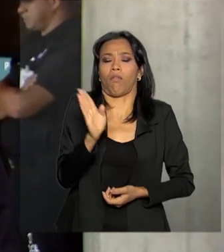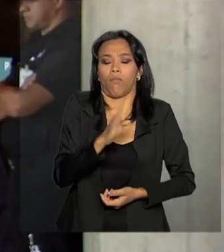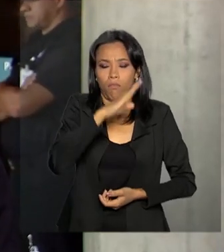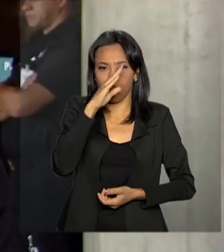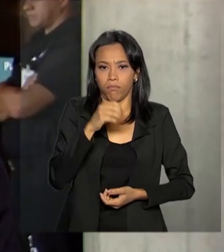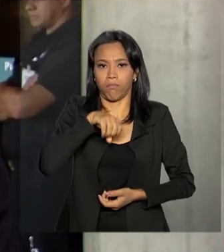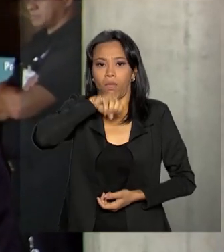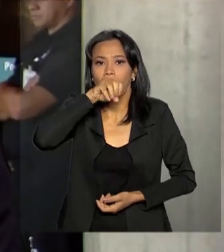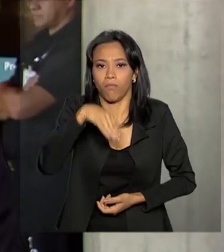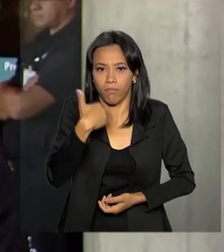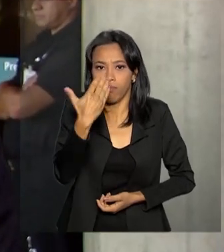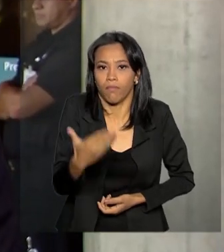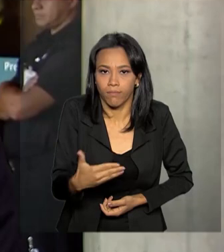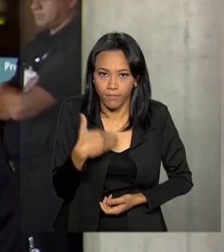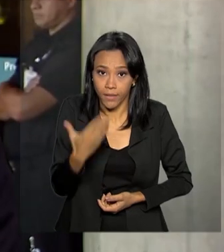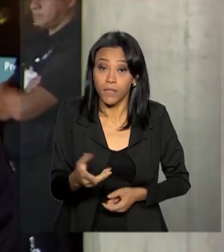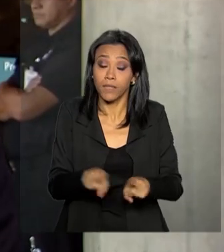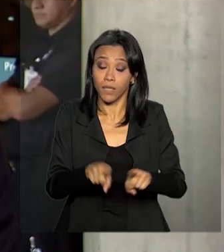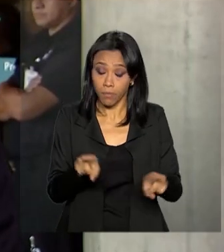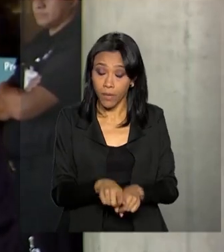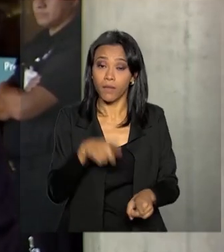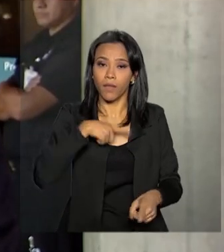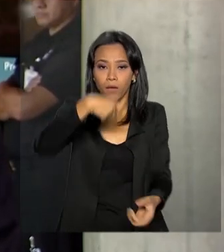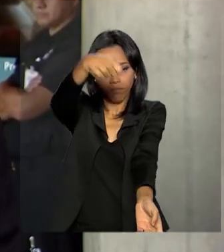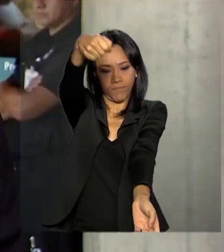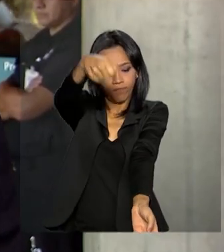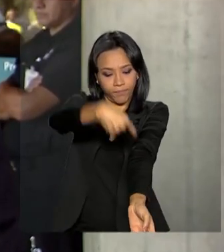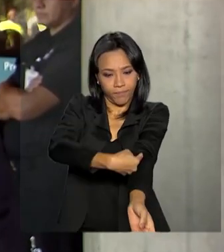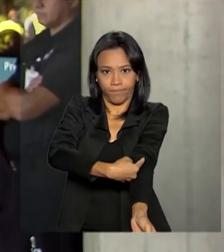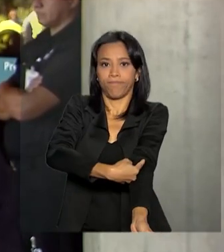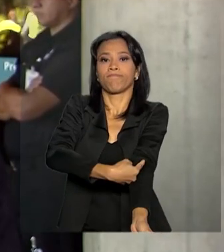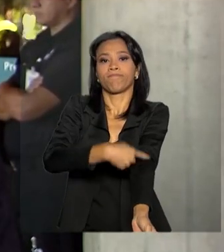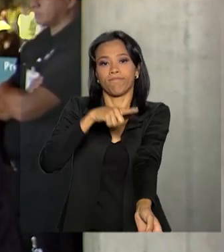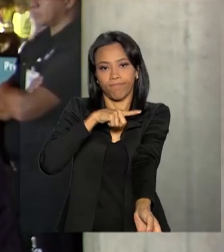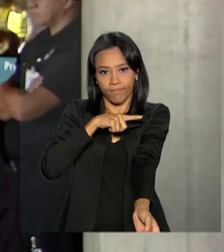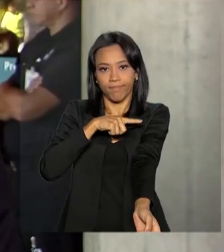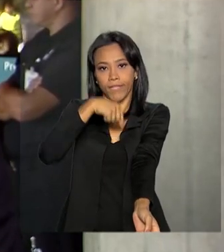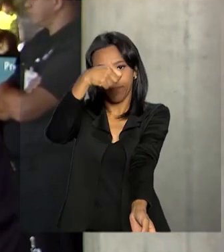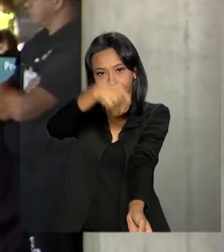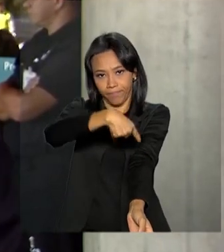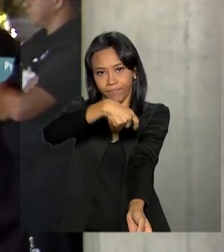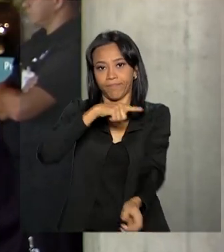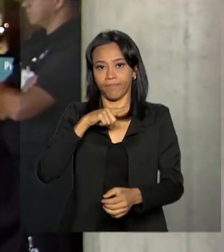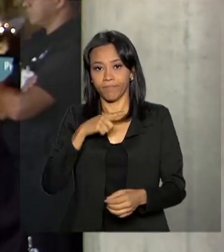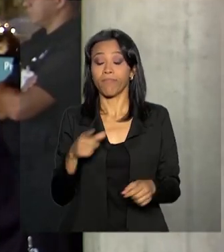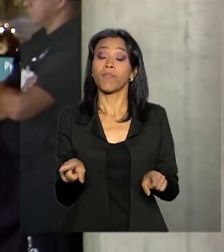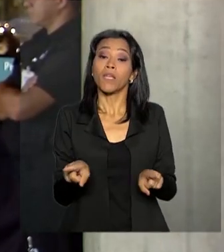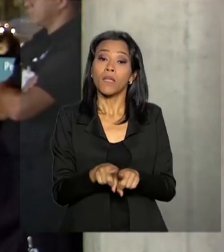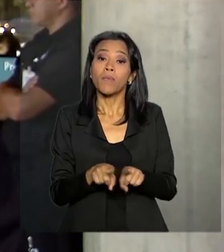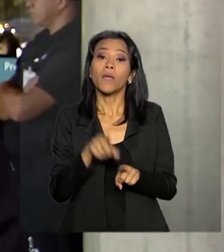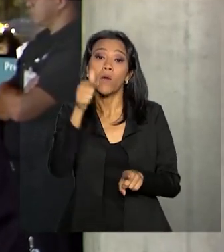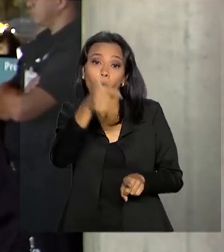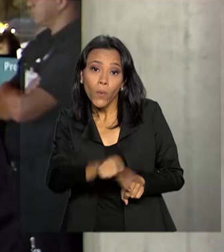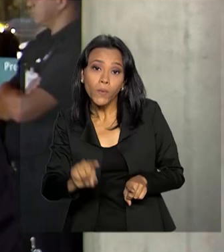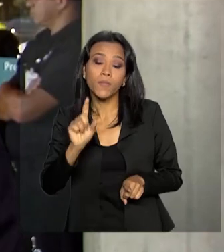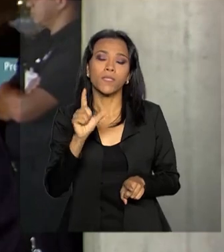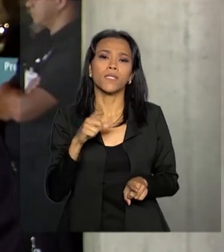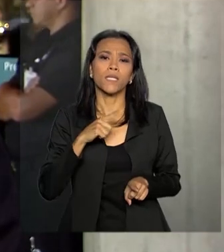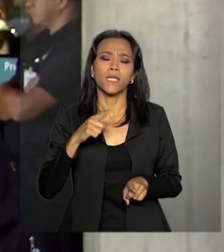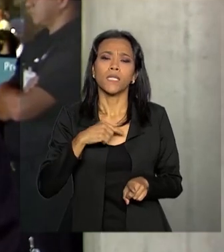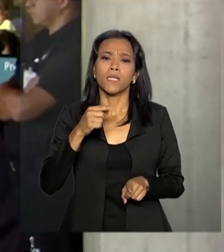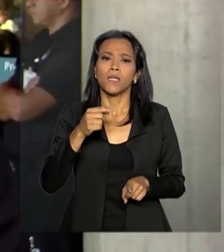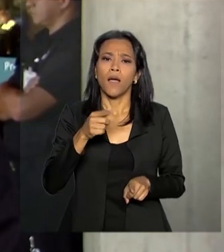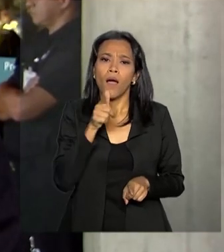também alimentação via parenteral, ou seja, por soro. O presidente também toma pequenas quantidades de